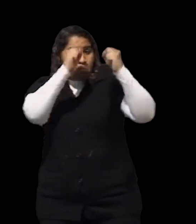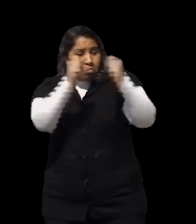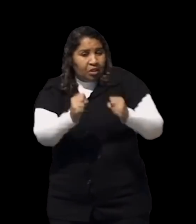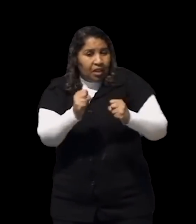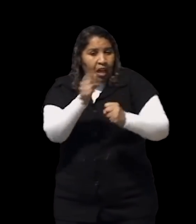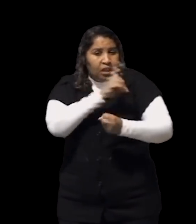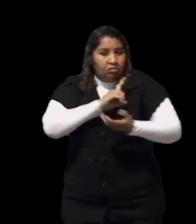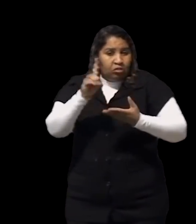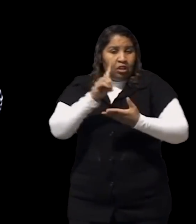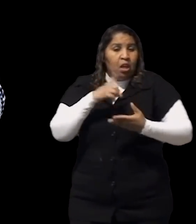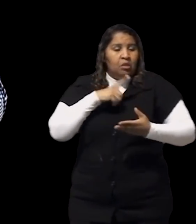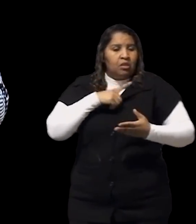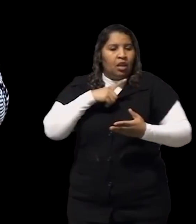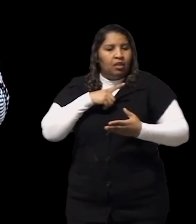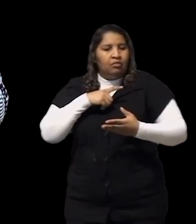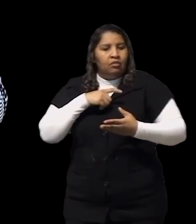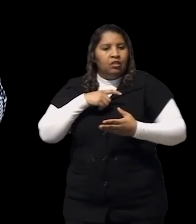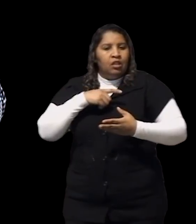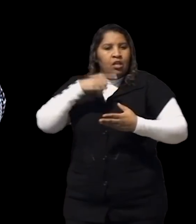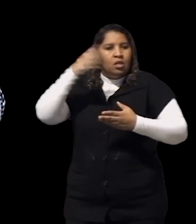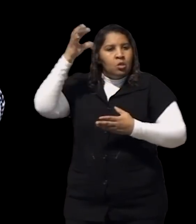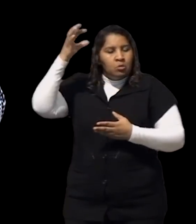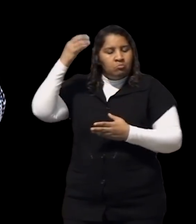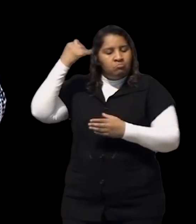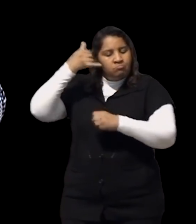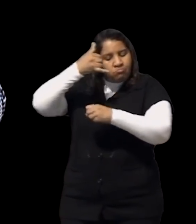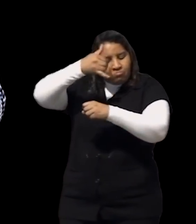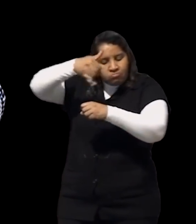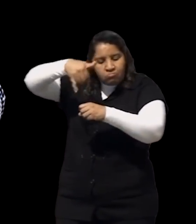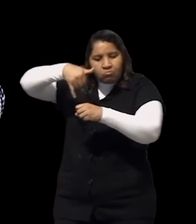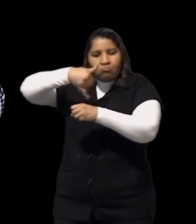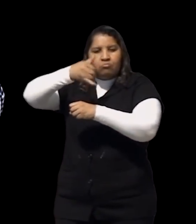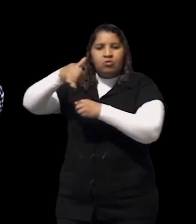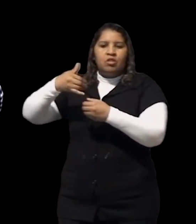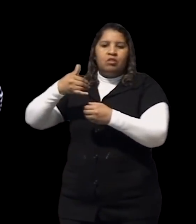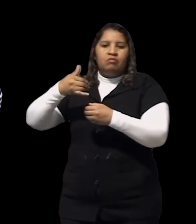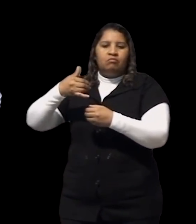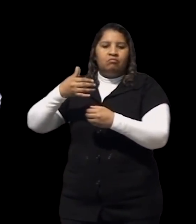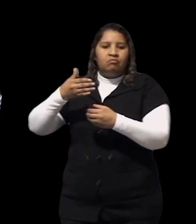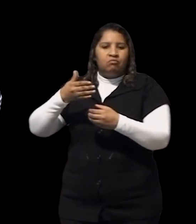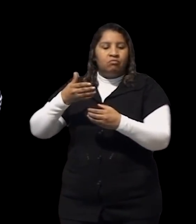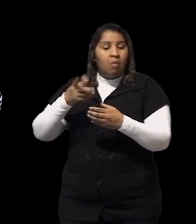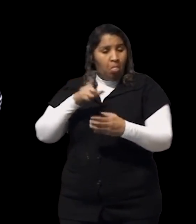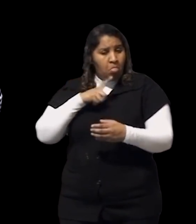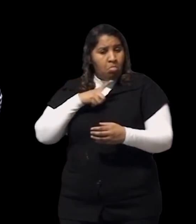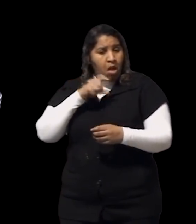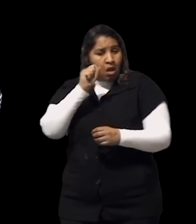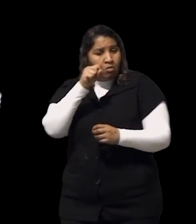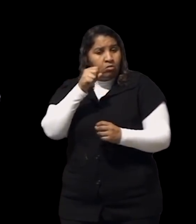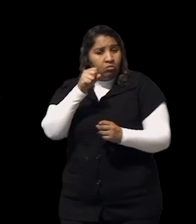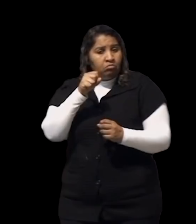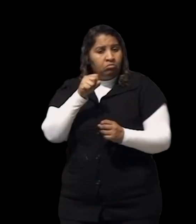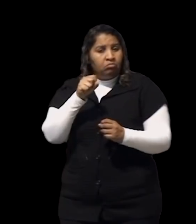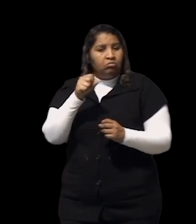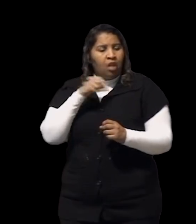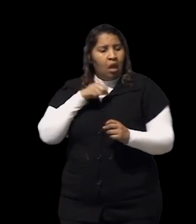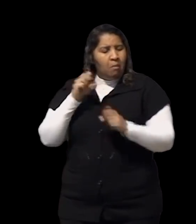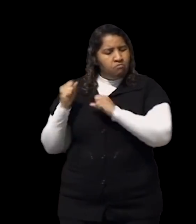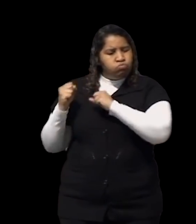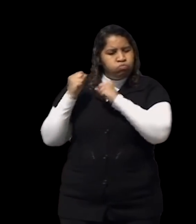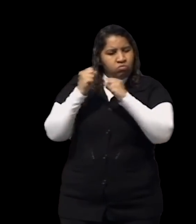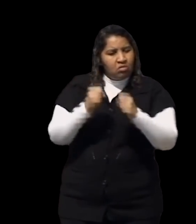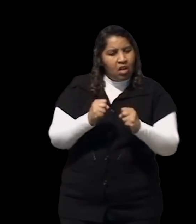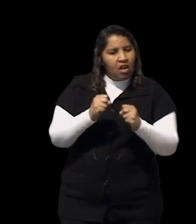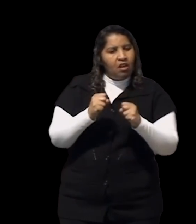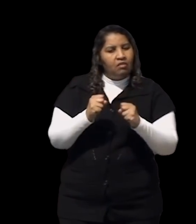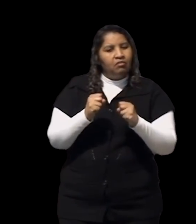para libertar a minha você dessa identidade derrotada a um poder e almoçam em